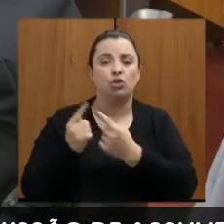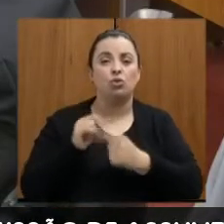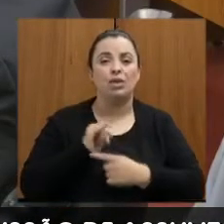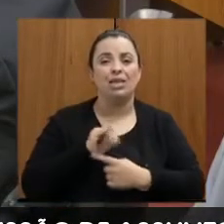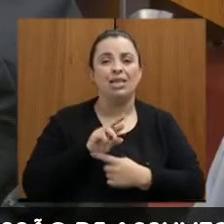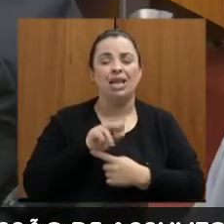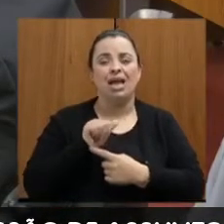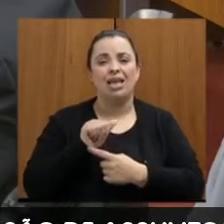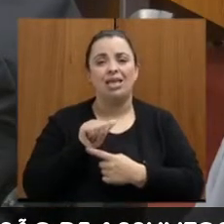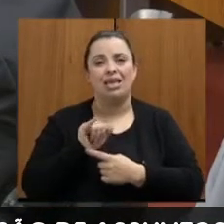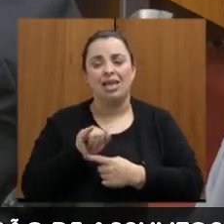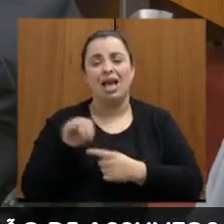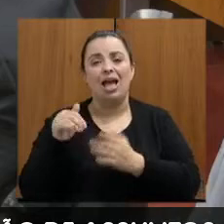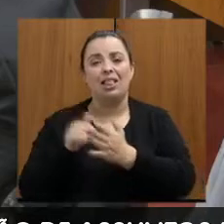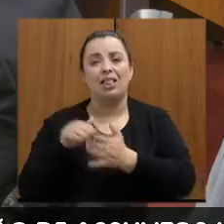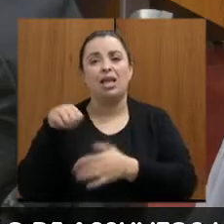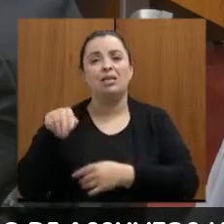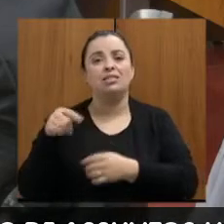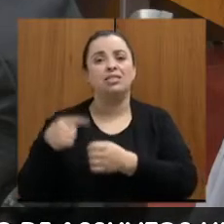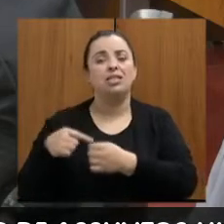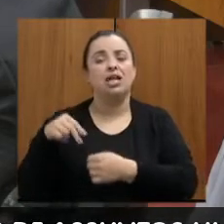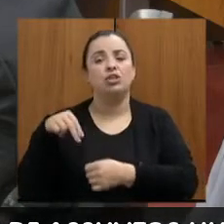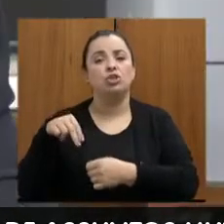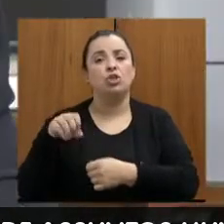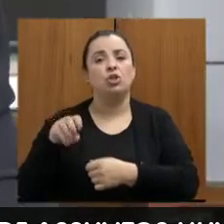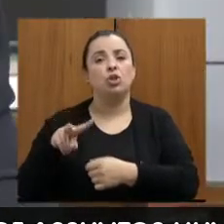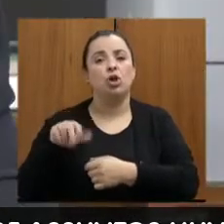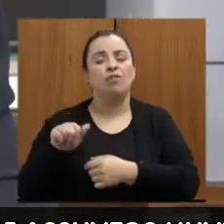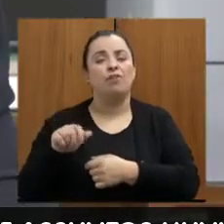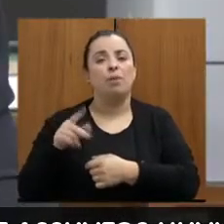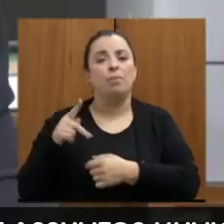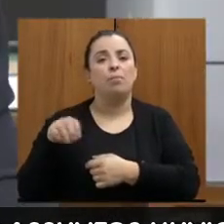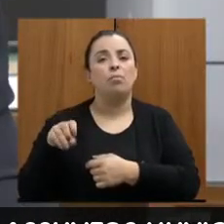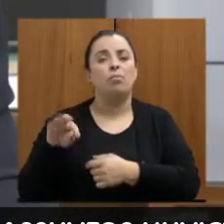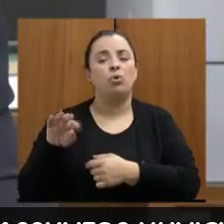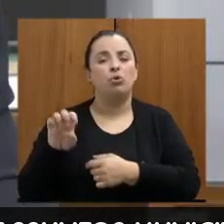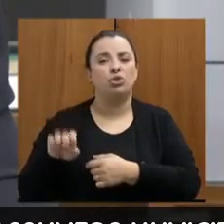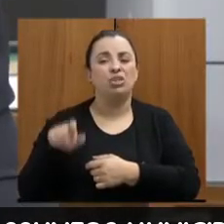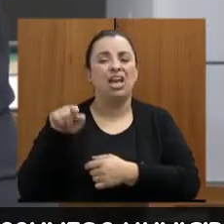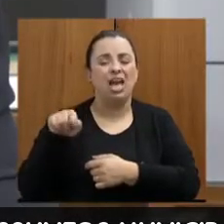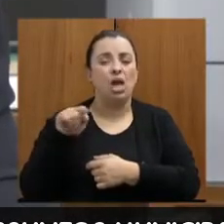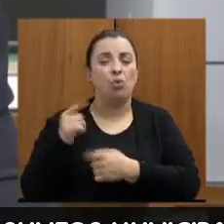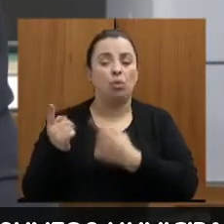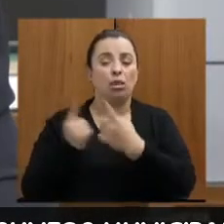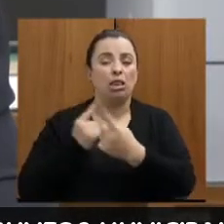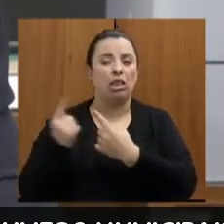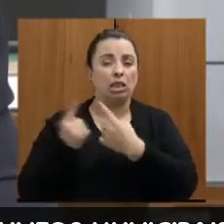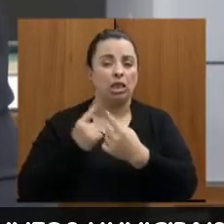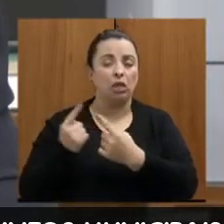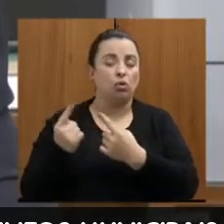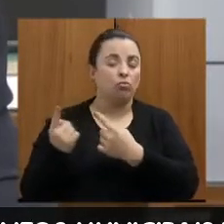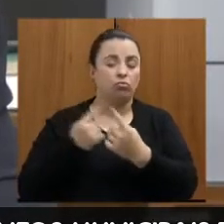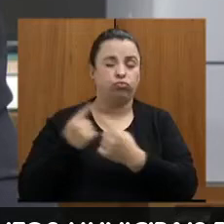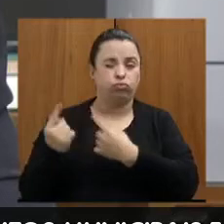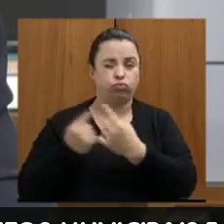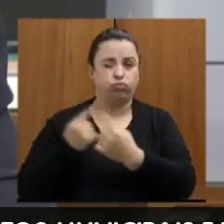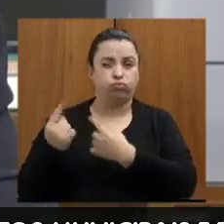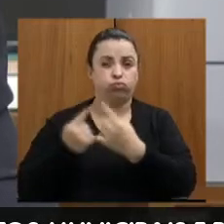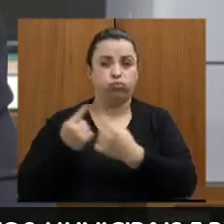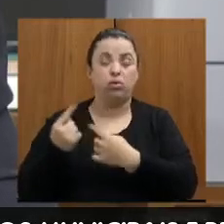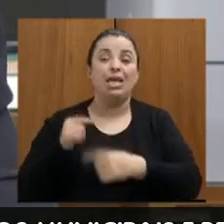Ponte até Nova Ponte que é uma situação de um trânsito muito pesado ali e realmente a